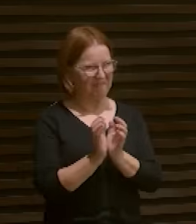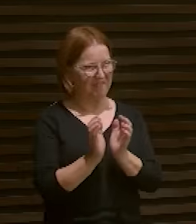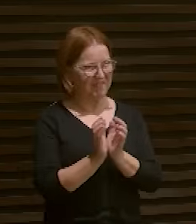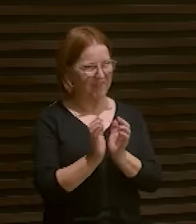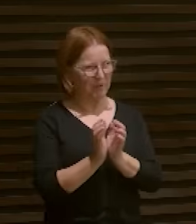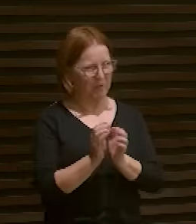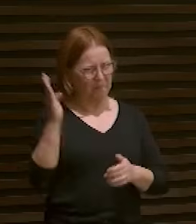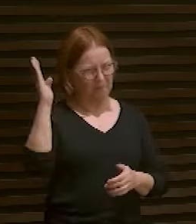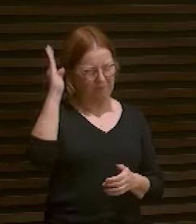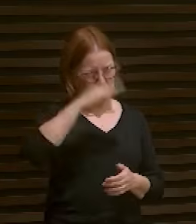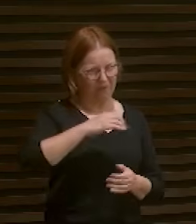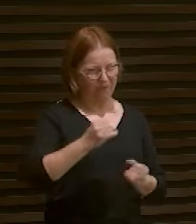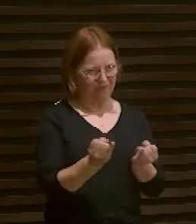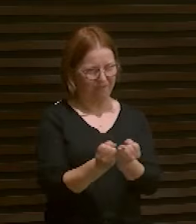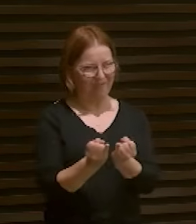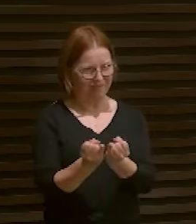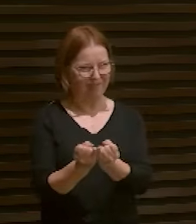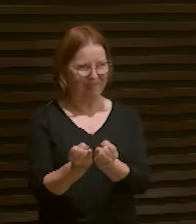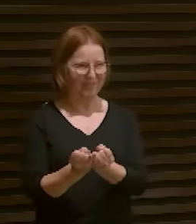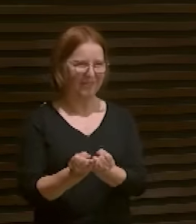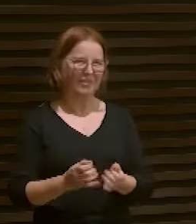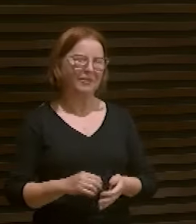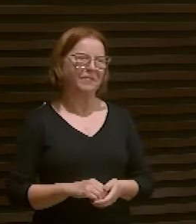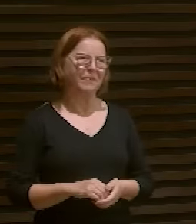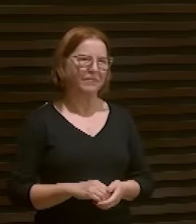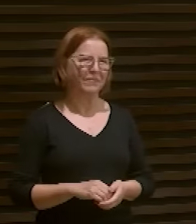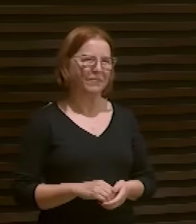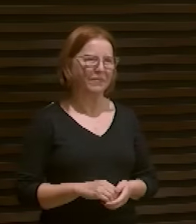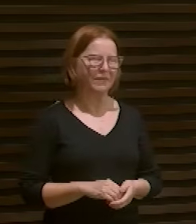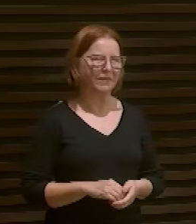Isso é maligno, viu, meus irmãos? Isso é maligno.